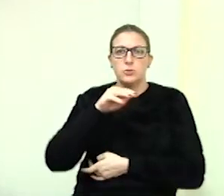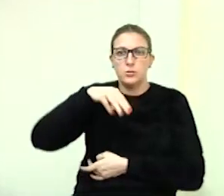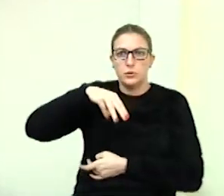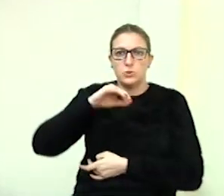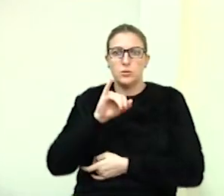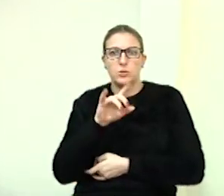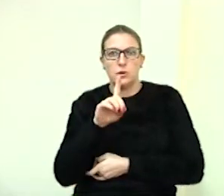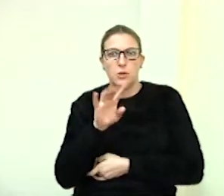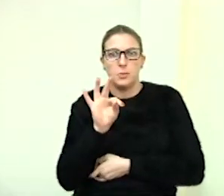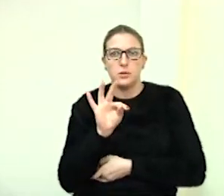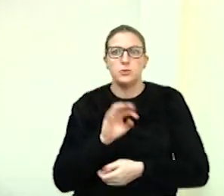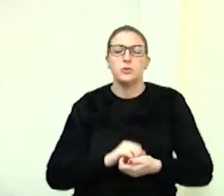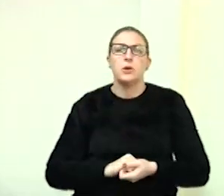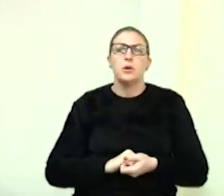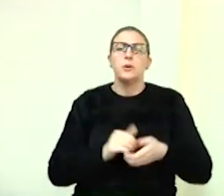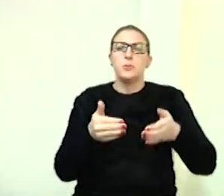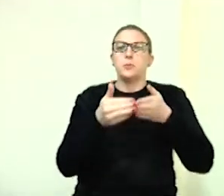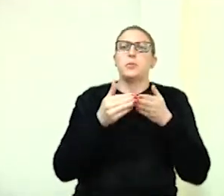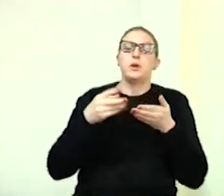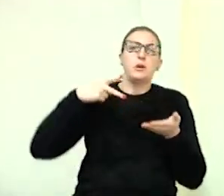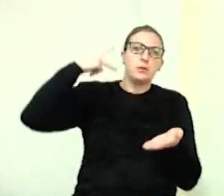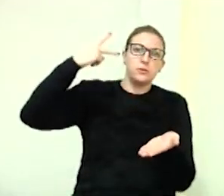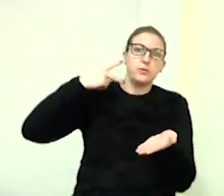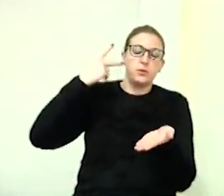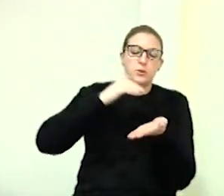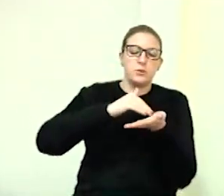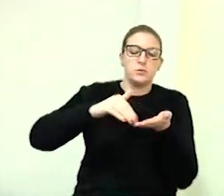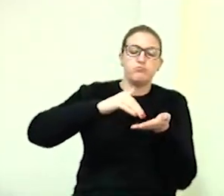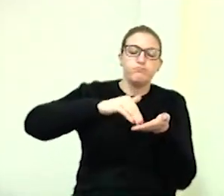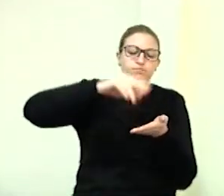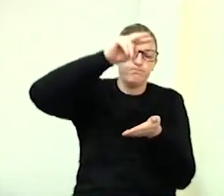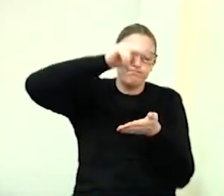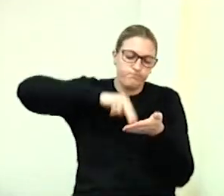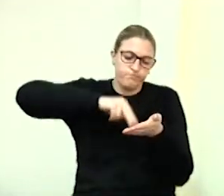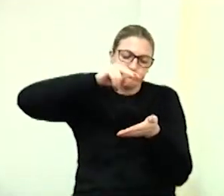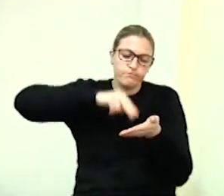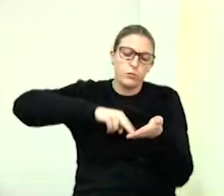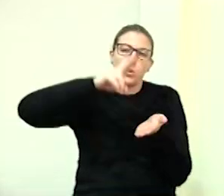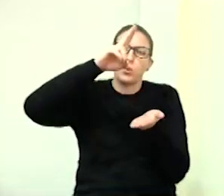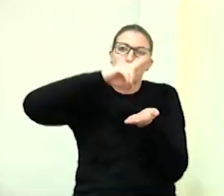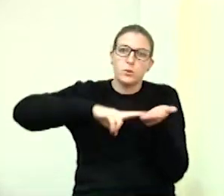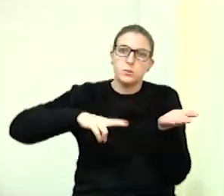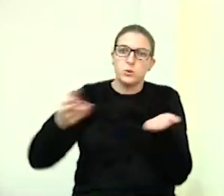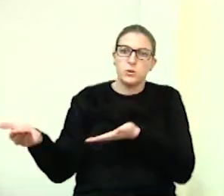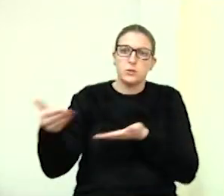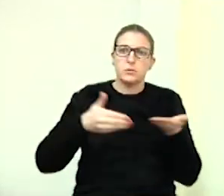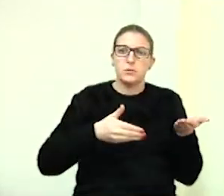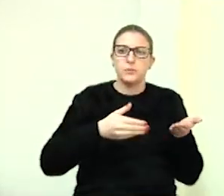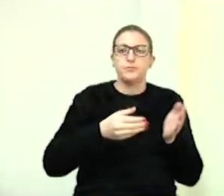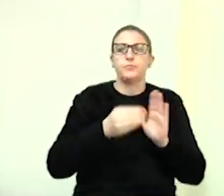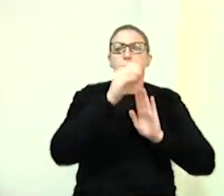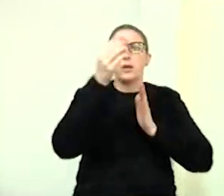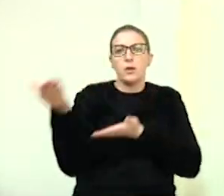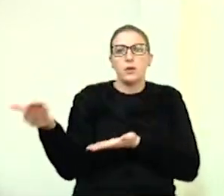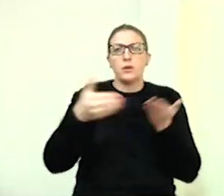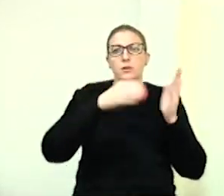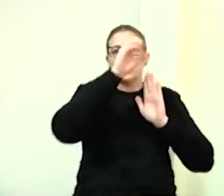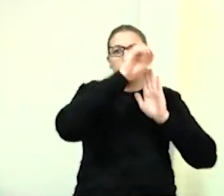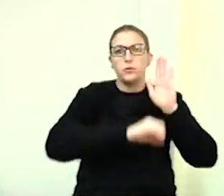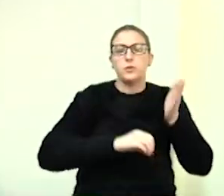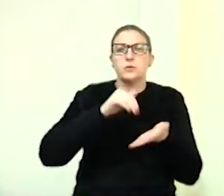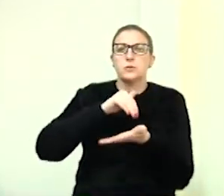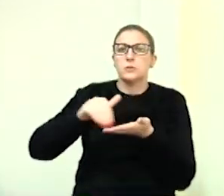Solicito ao vereador secretário que proceda à leitura das correspondências recebidas. Recebido o ofício da Secretaria Municipal da Fazenda,